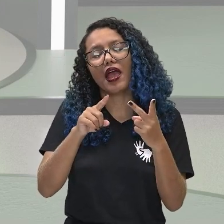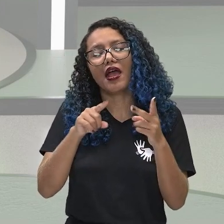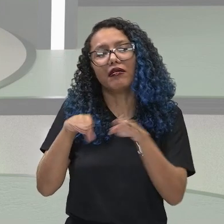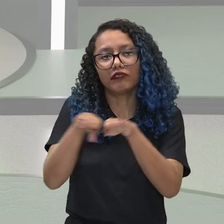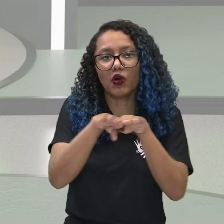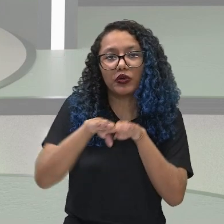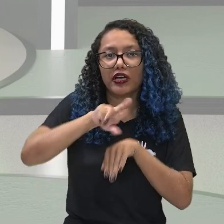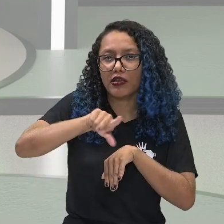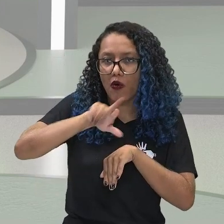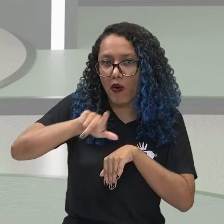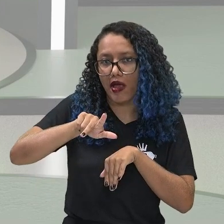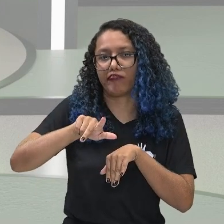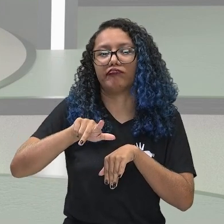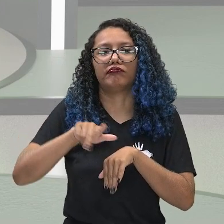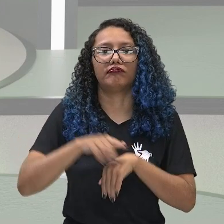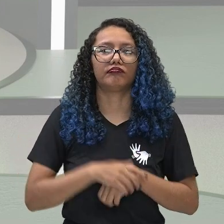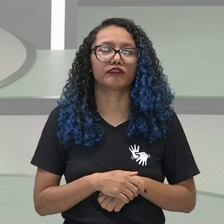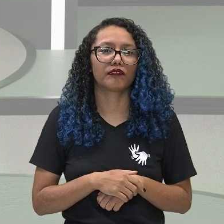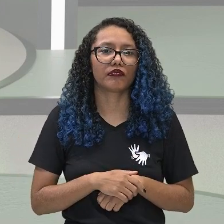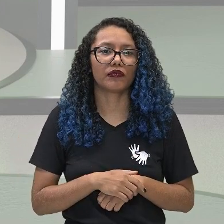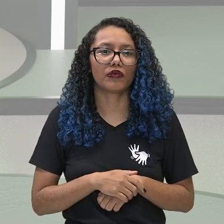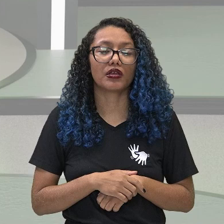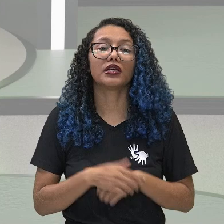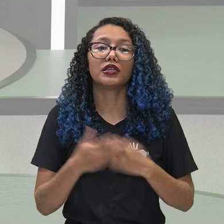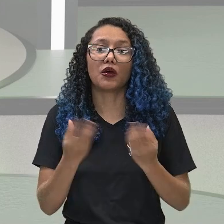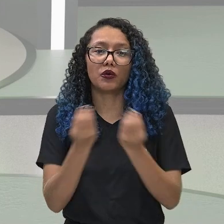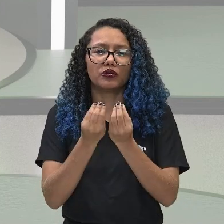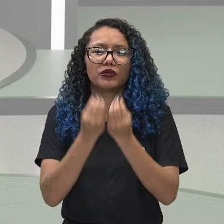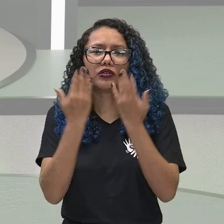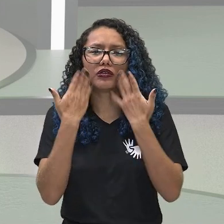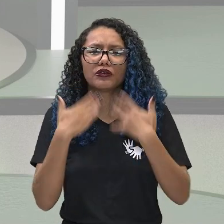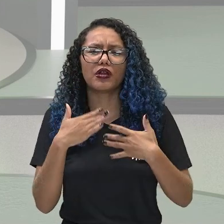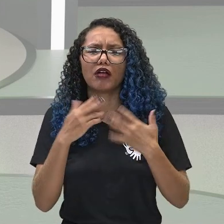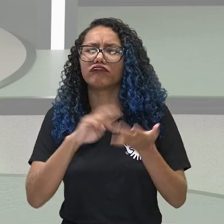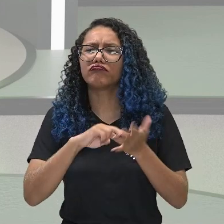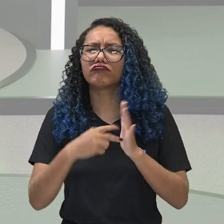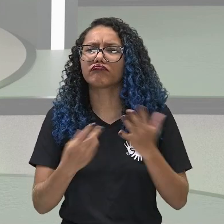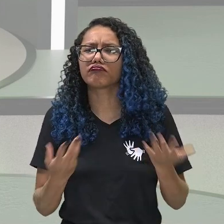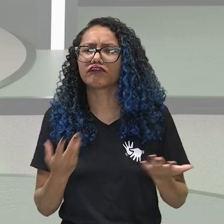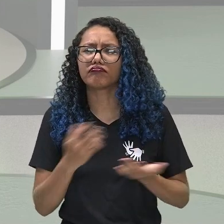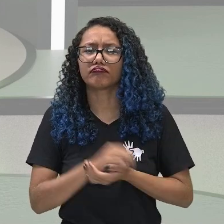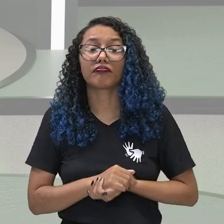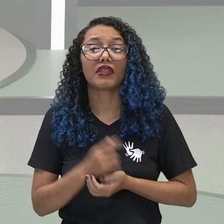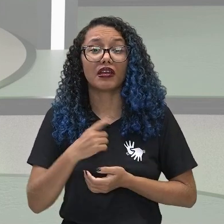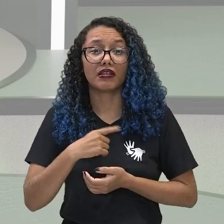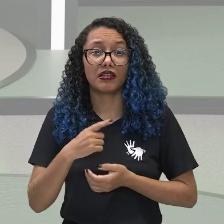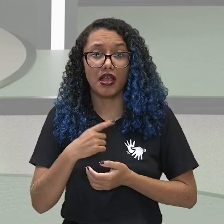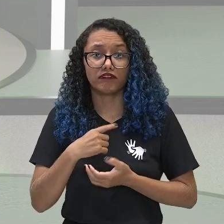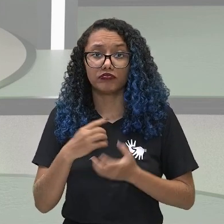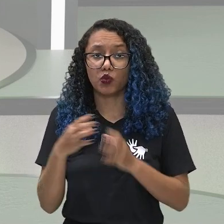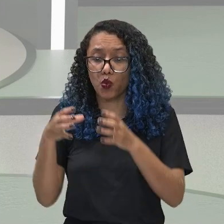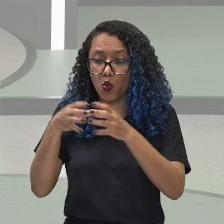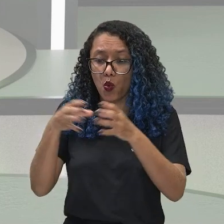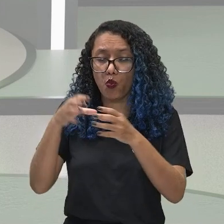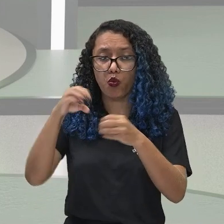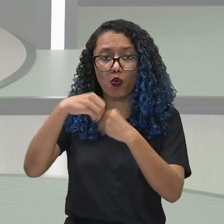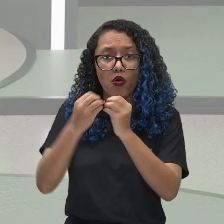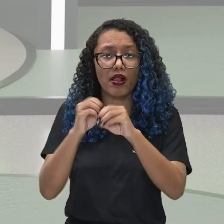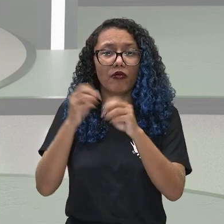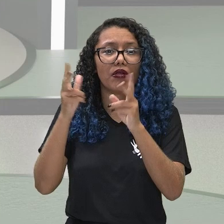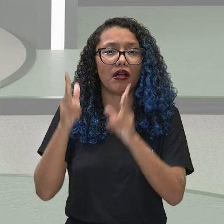As substâncias naturais são o quê? São o grupo de moléculas